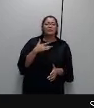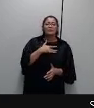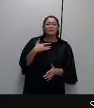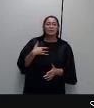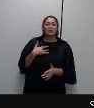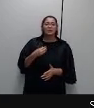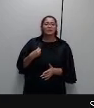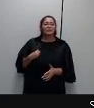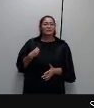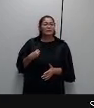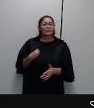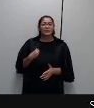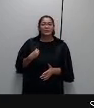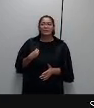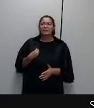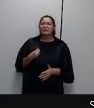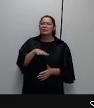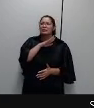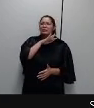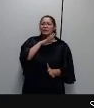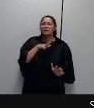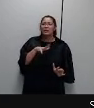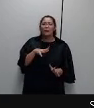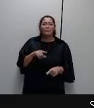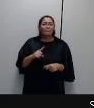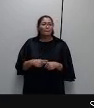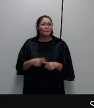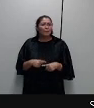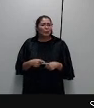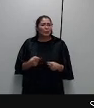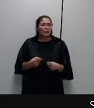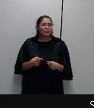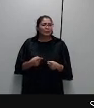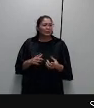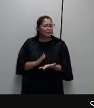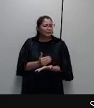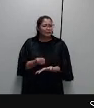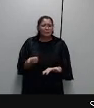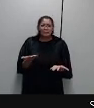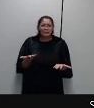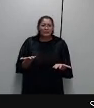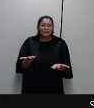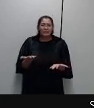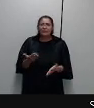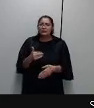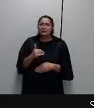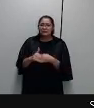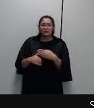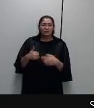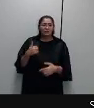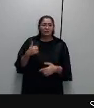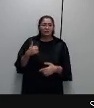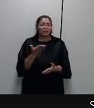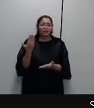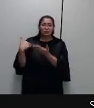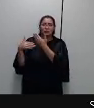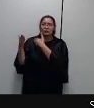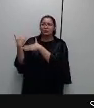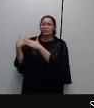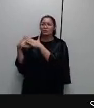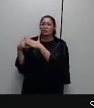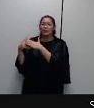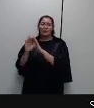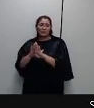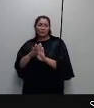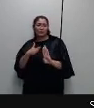Por que incidia sobre o século de conceder Eu também acho que no caso de incidirá sobre as séries Vaqueiro anterior vai ser uma festa sobre a